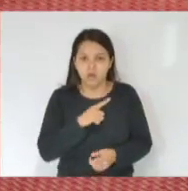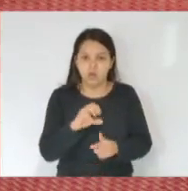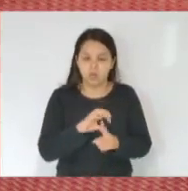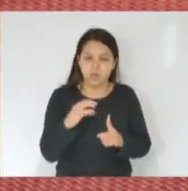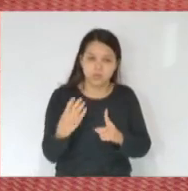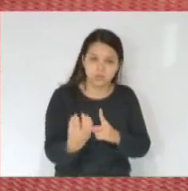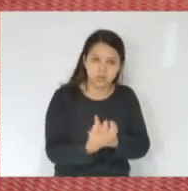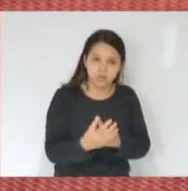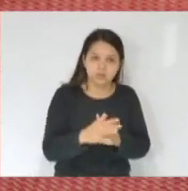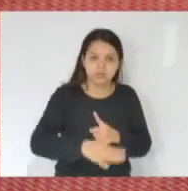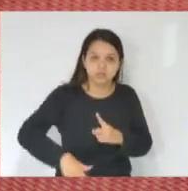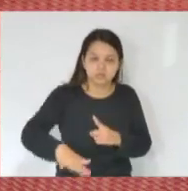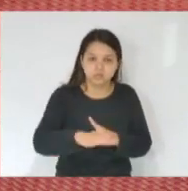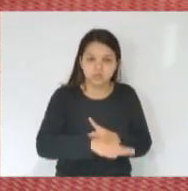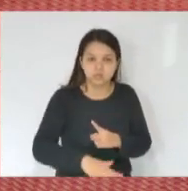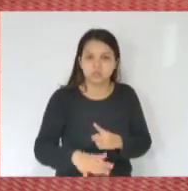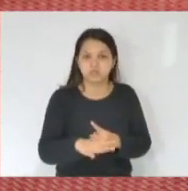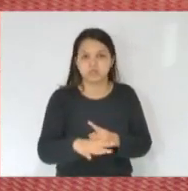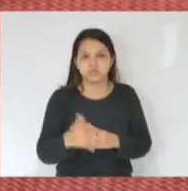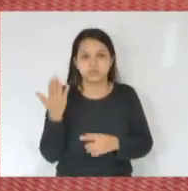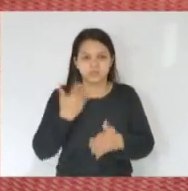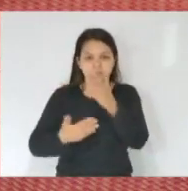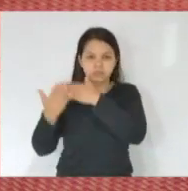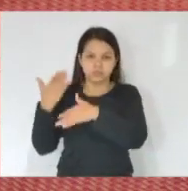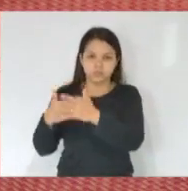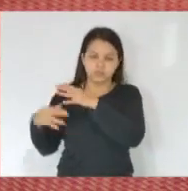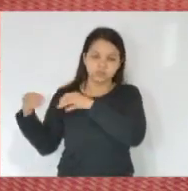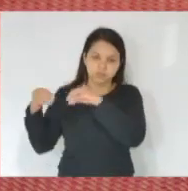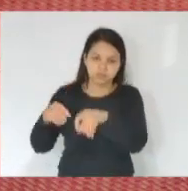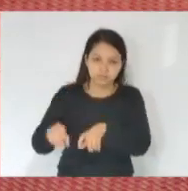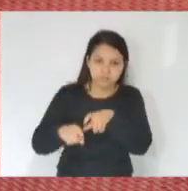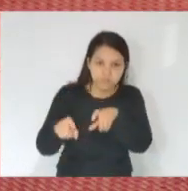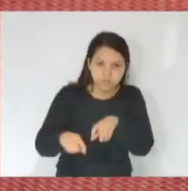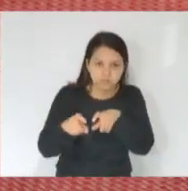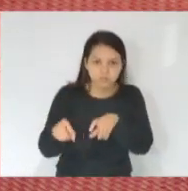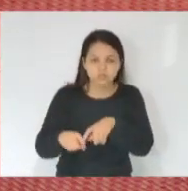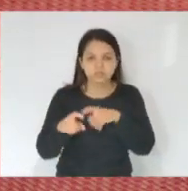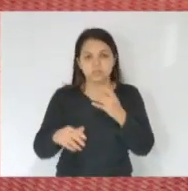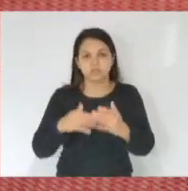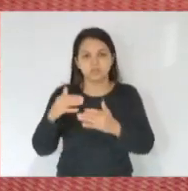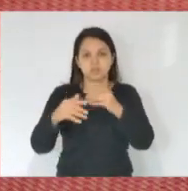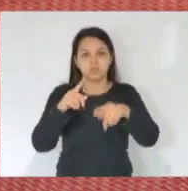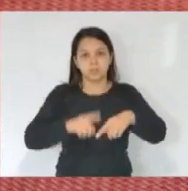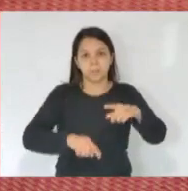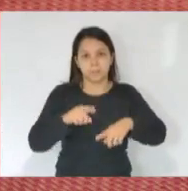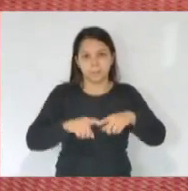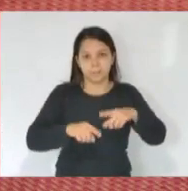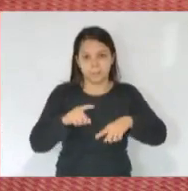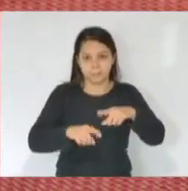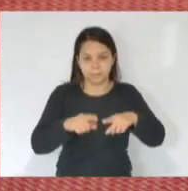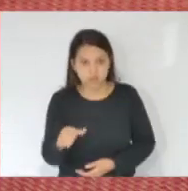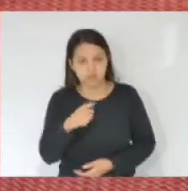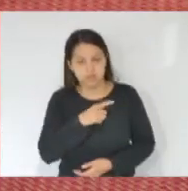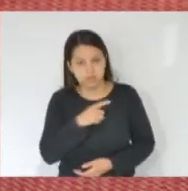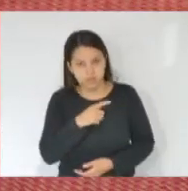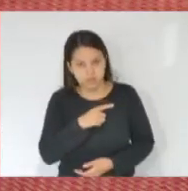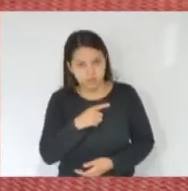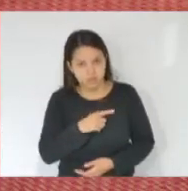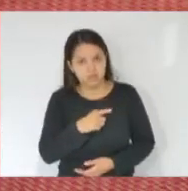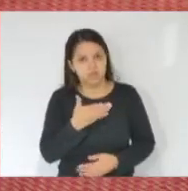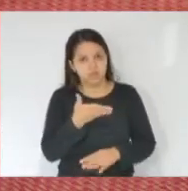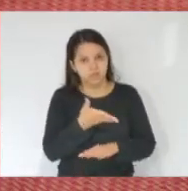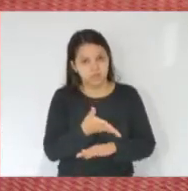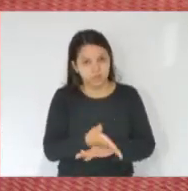dos colonizadores, que até hoje vem evoluindo cada vez mais, sendo um produto hoje de projeção a nível nacional, uma